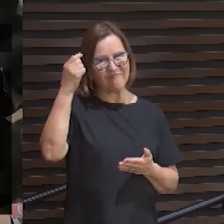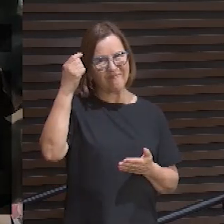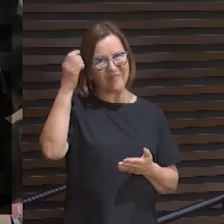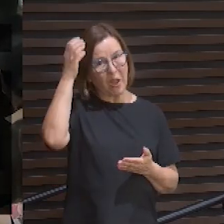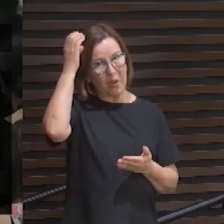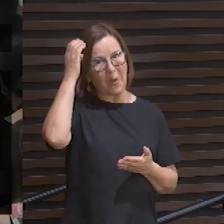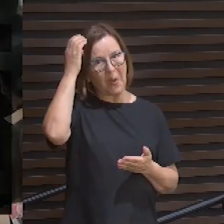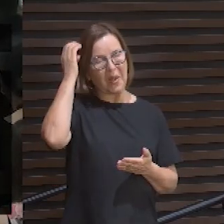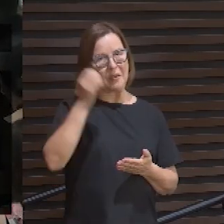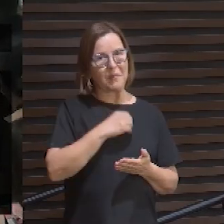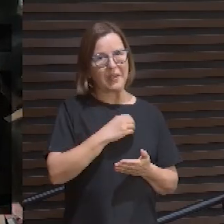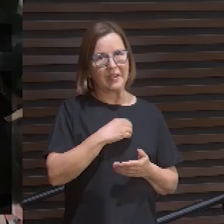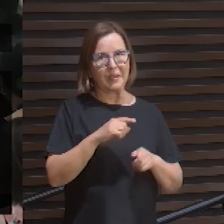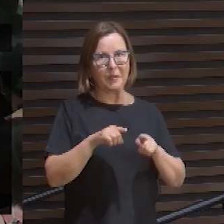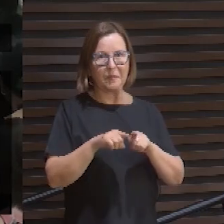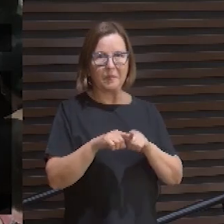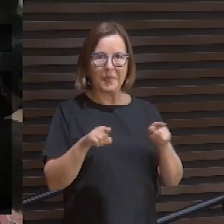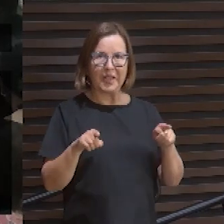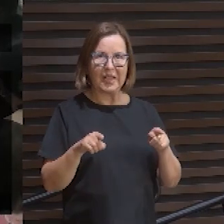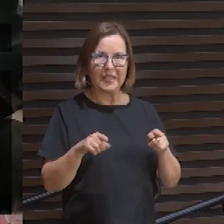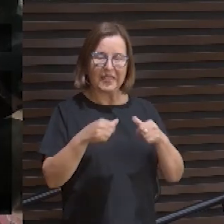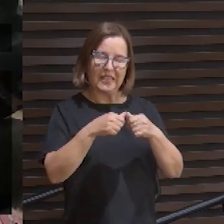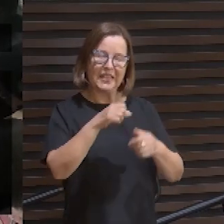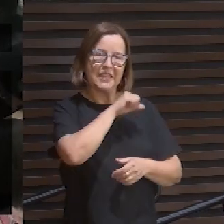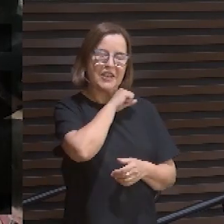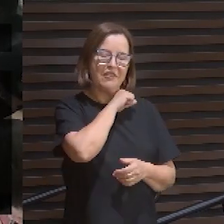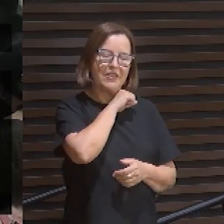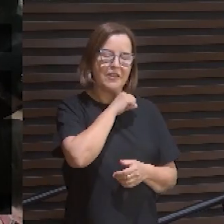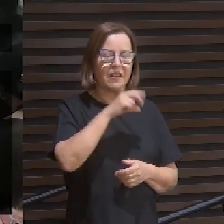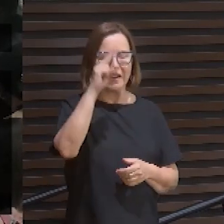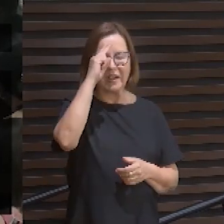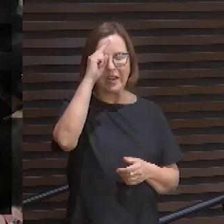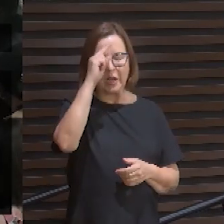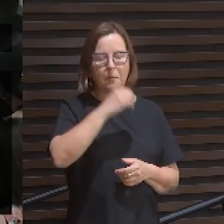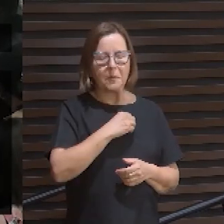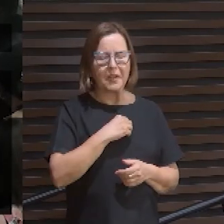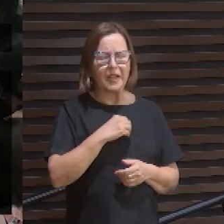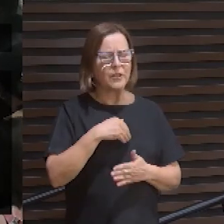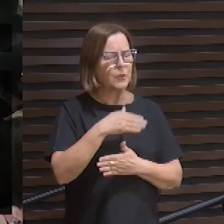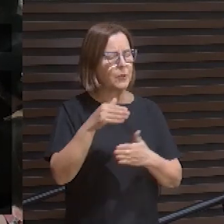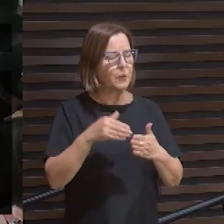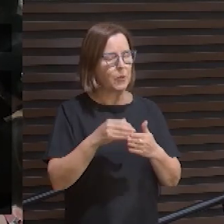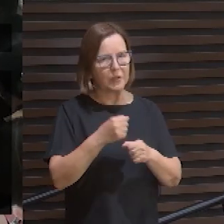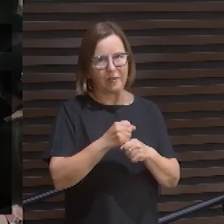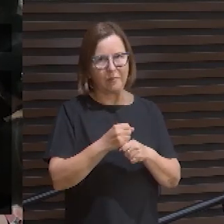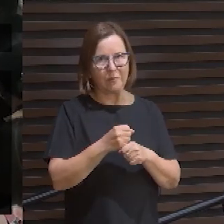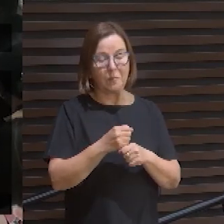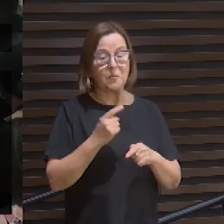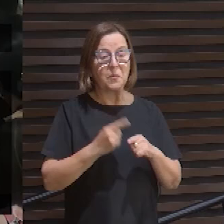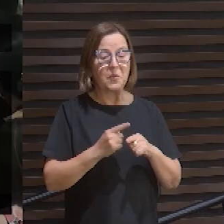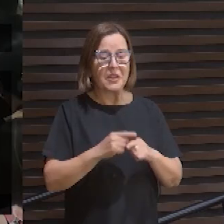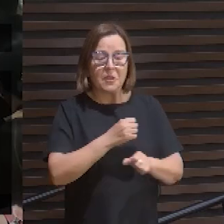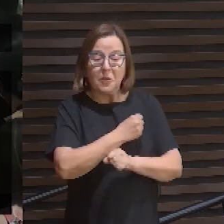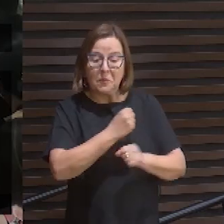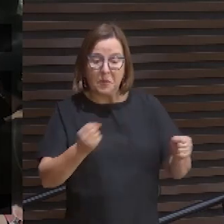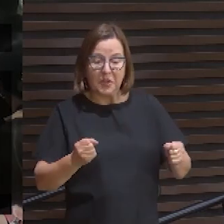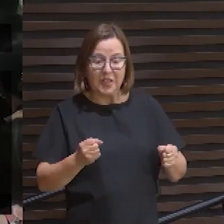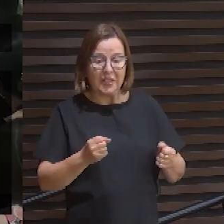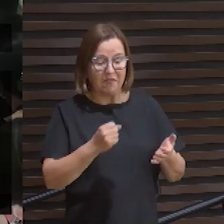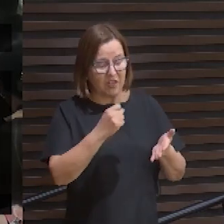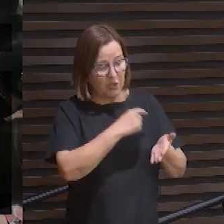faz-se recordação de pecados todos os anos, porque é impossível que o sangue de touros e de bodes remova